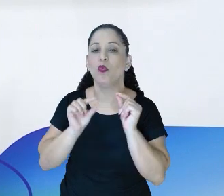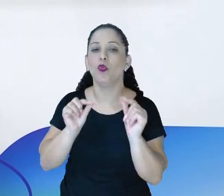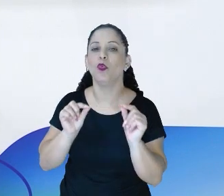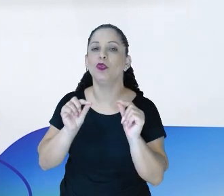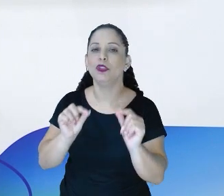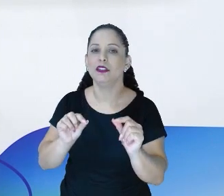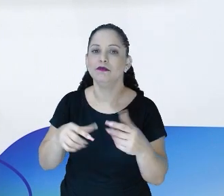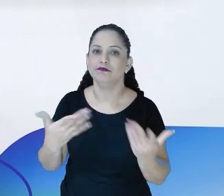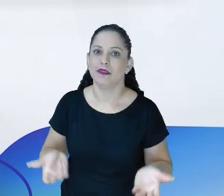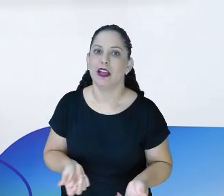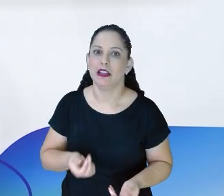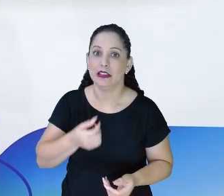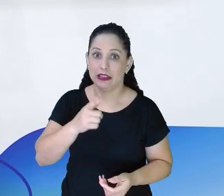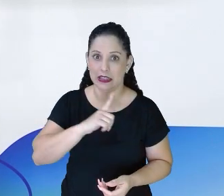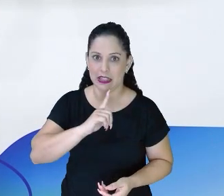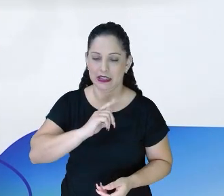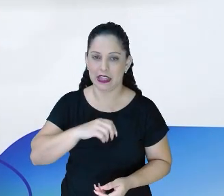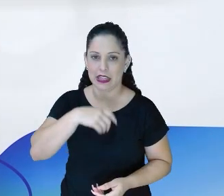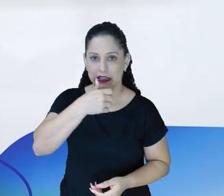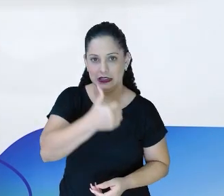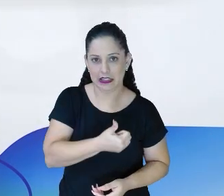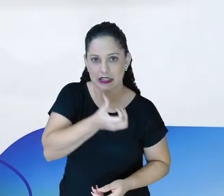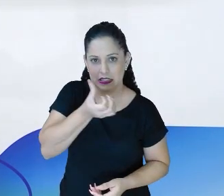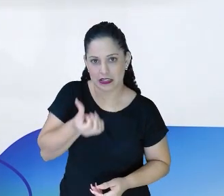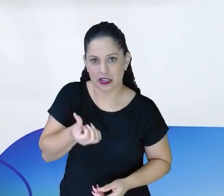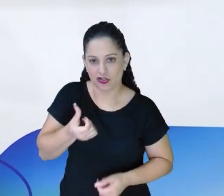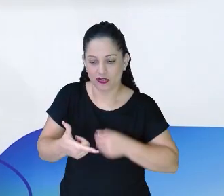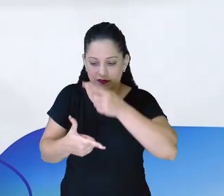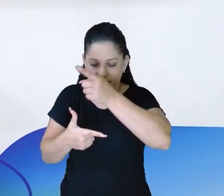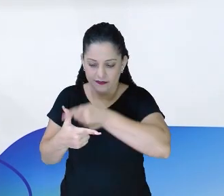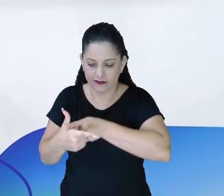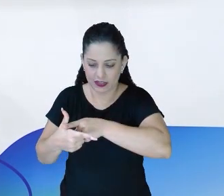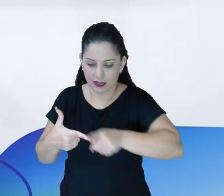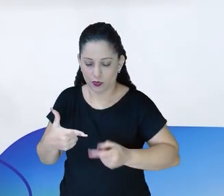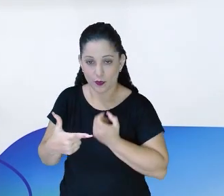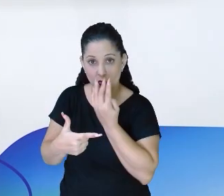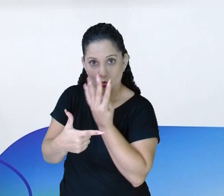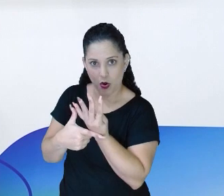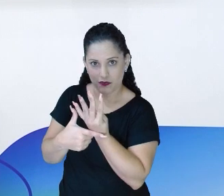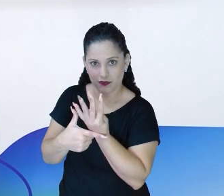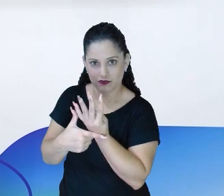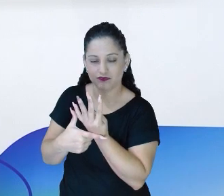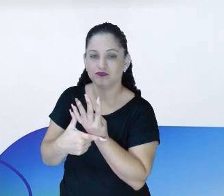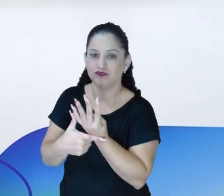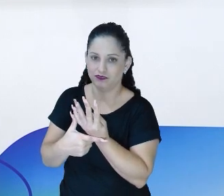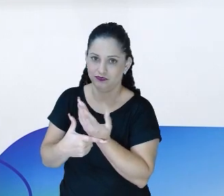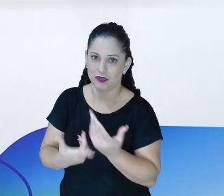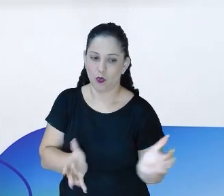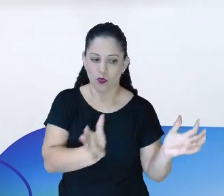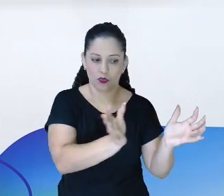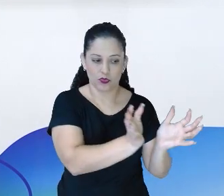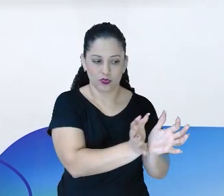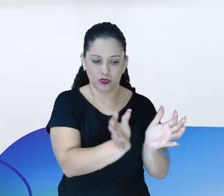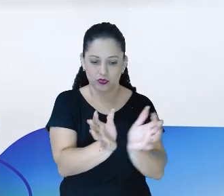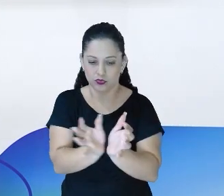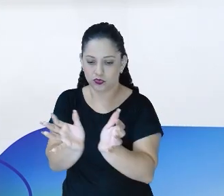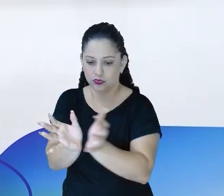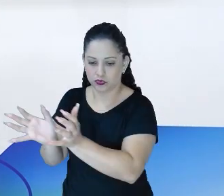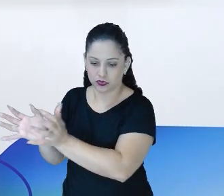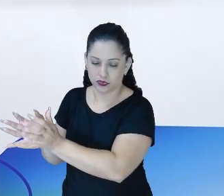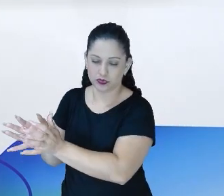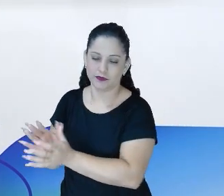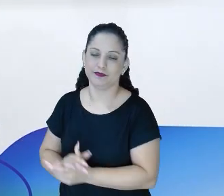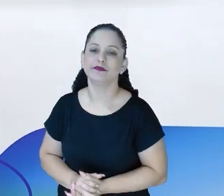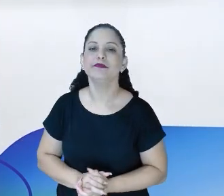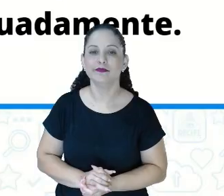16 dividido por 4. As 16 maçãs divididas entre as 4 cestas,